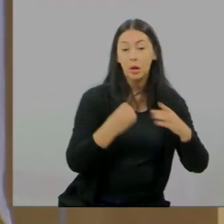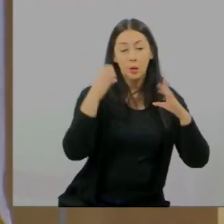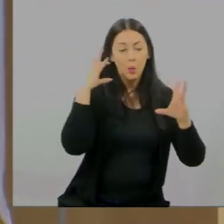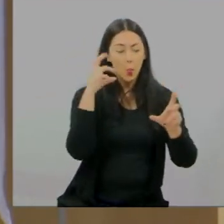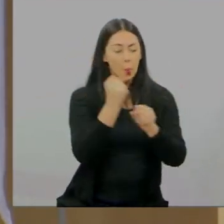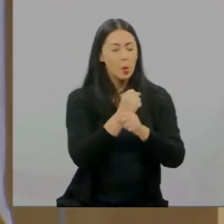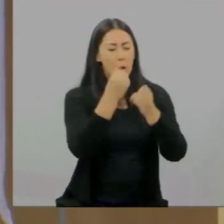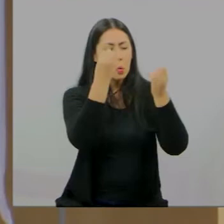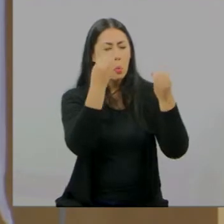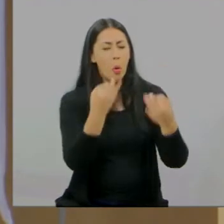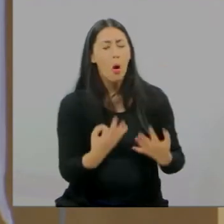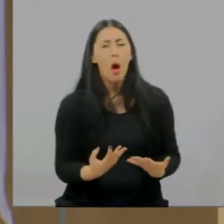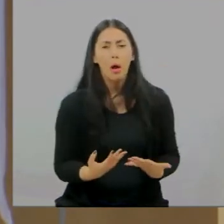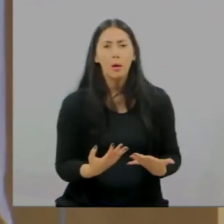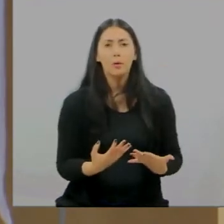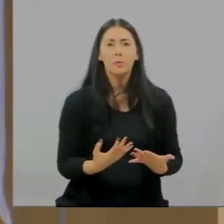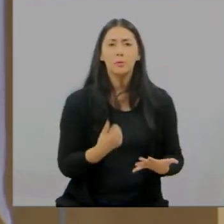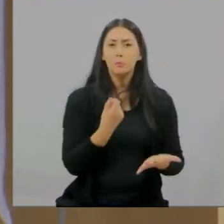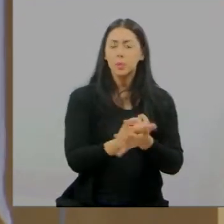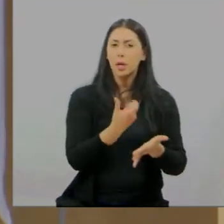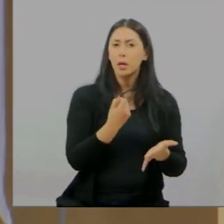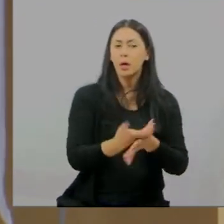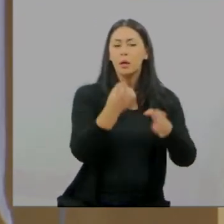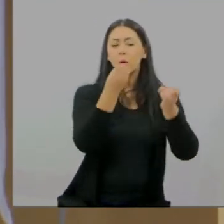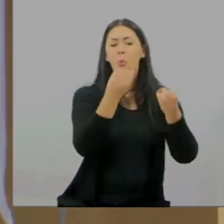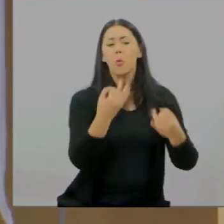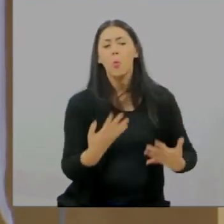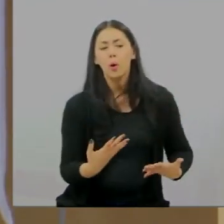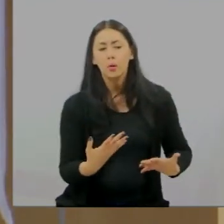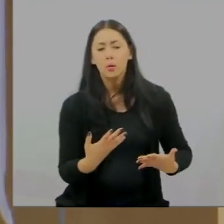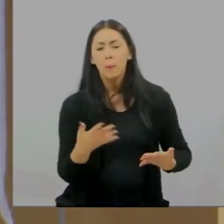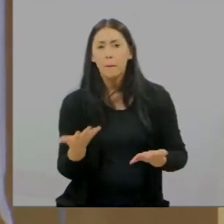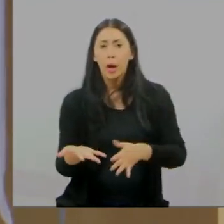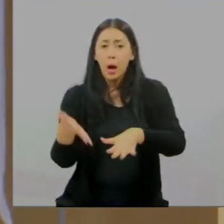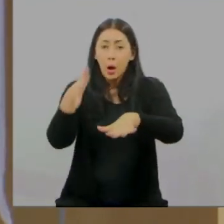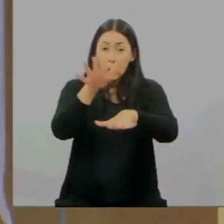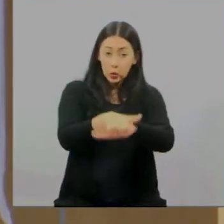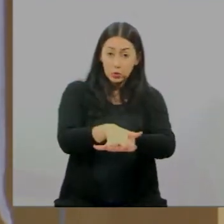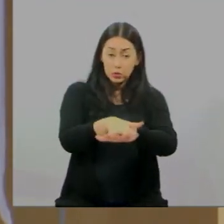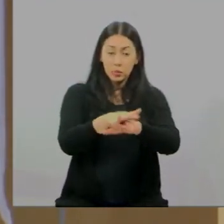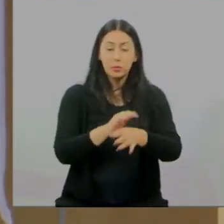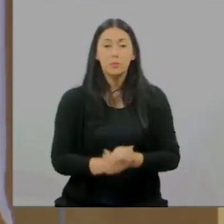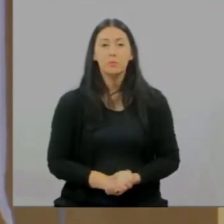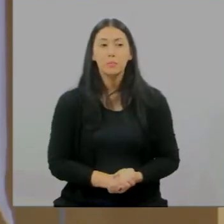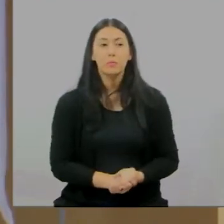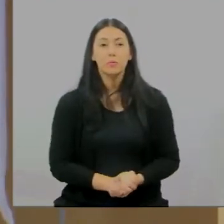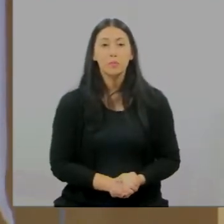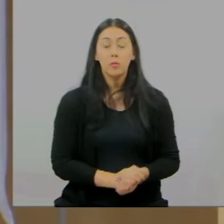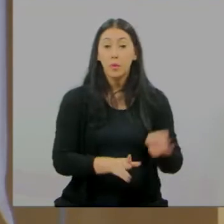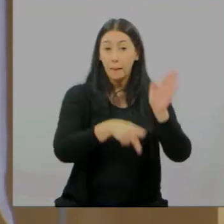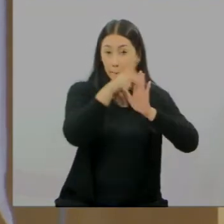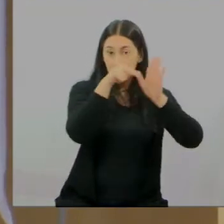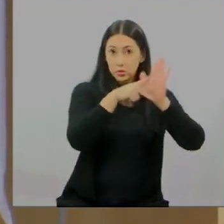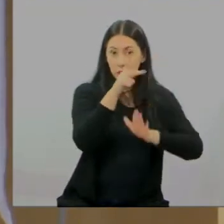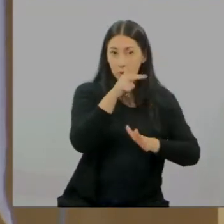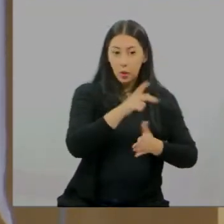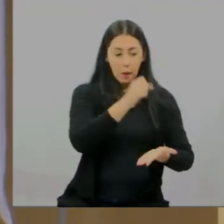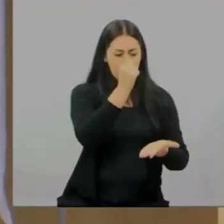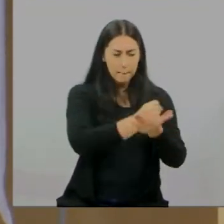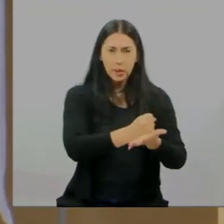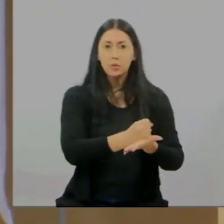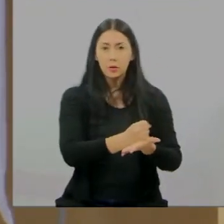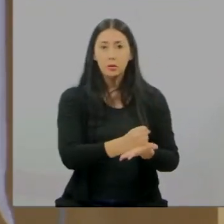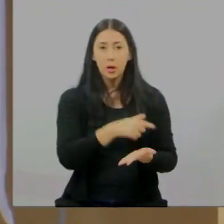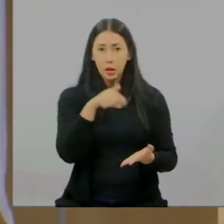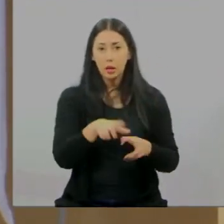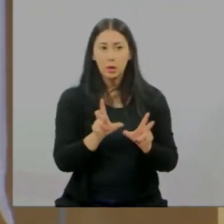esse benefício, esse serviço para a inclusão das pessoas com deficiência. Esse projeto foi registrado nesta